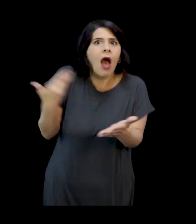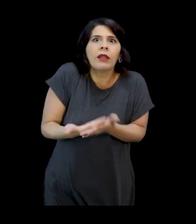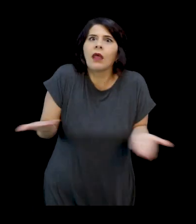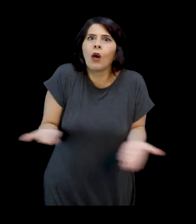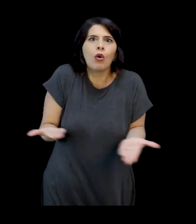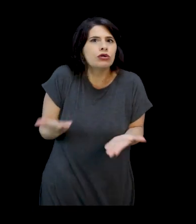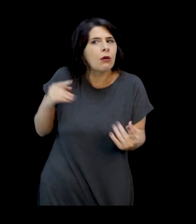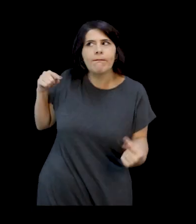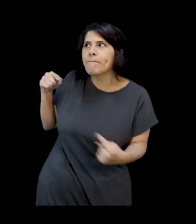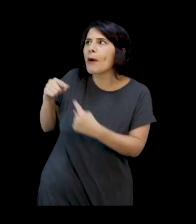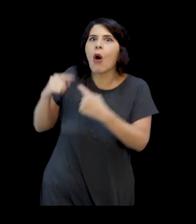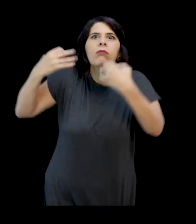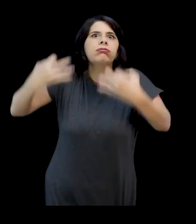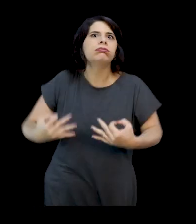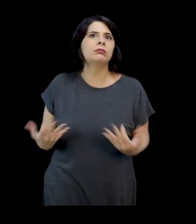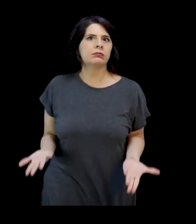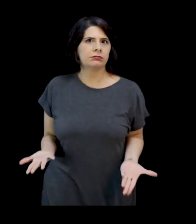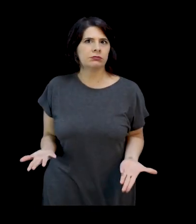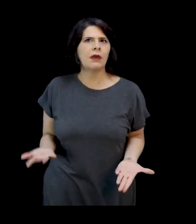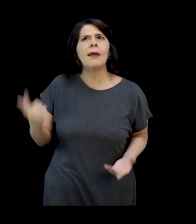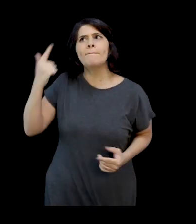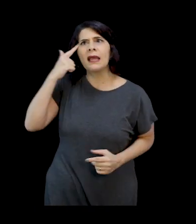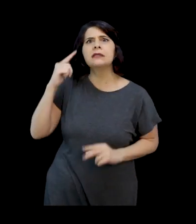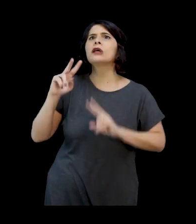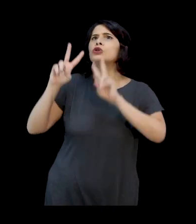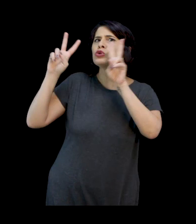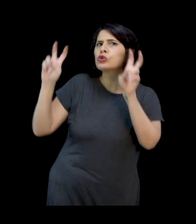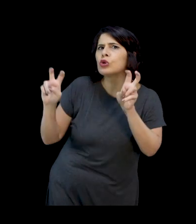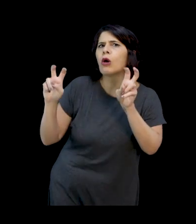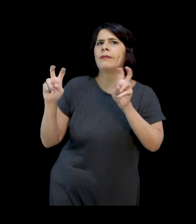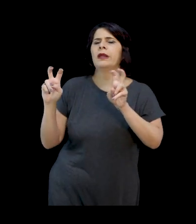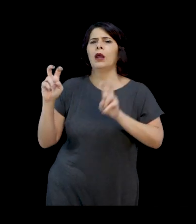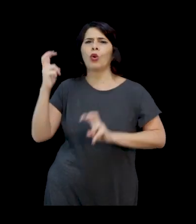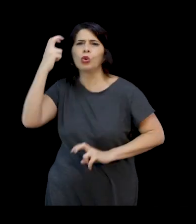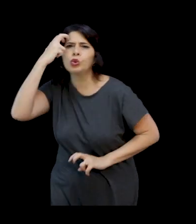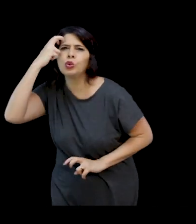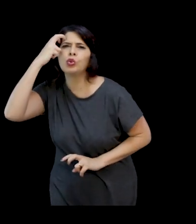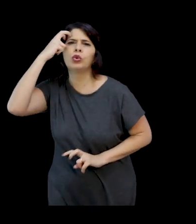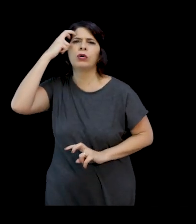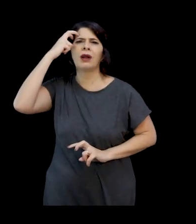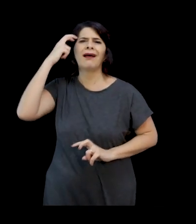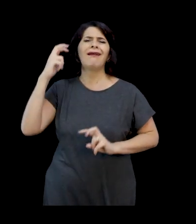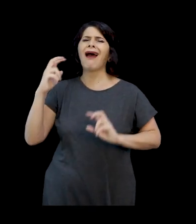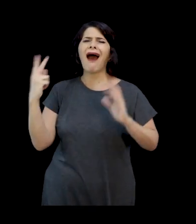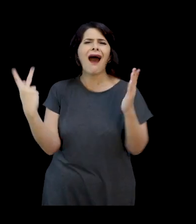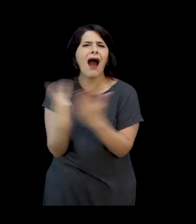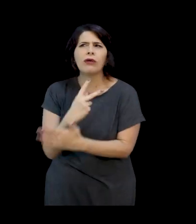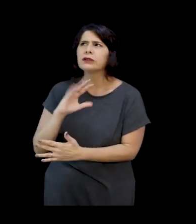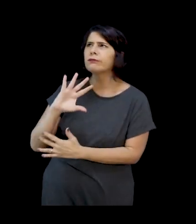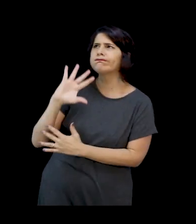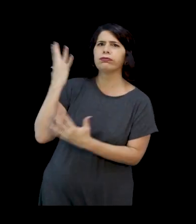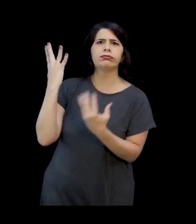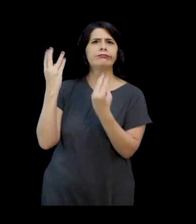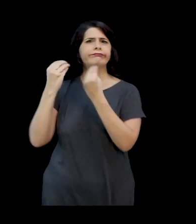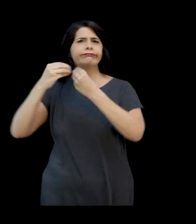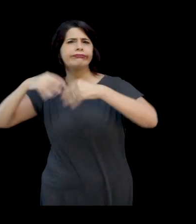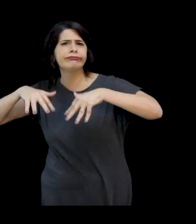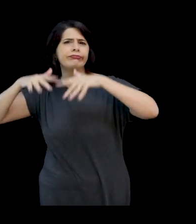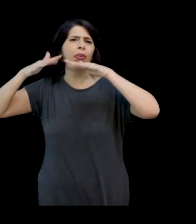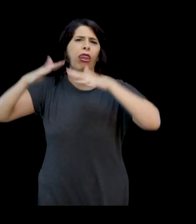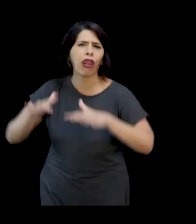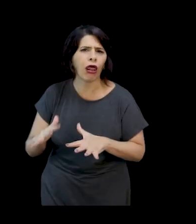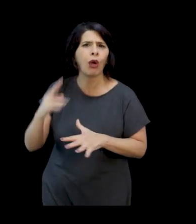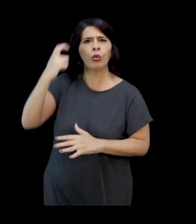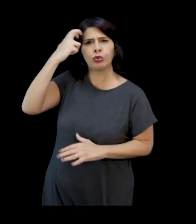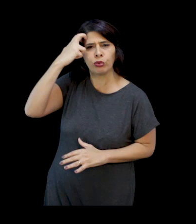processo da cultura, sobre aquilo que a gente pode esperar da cultura, é extremamente atual. E atual para um país